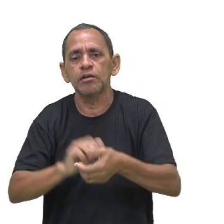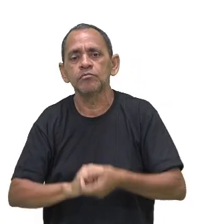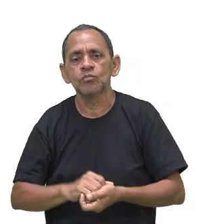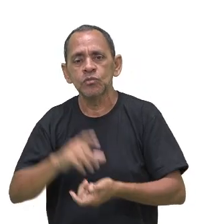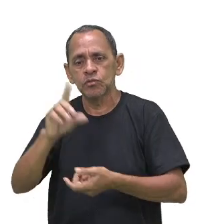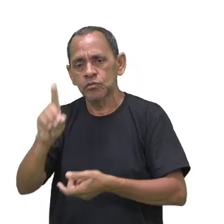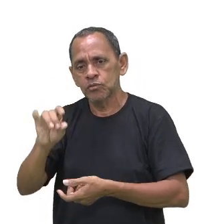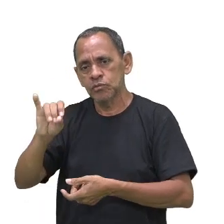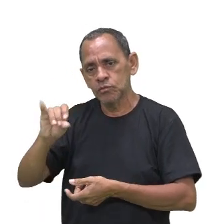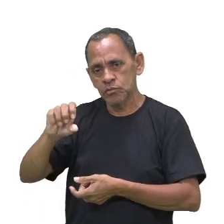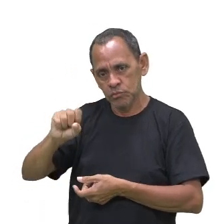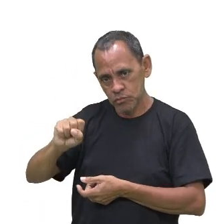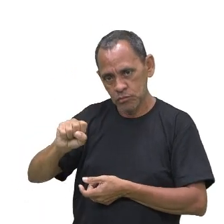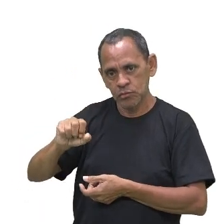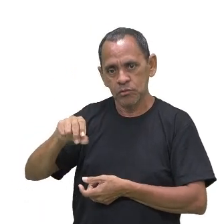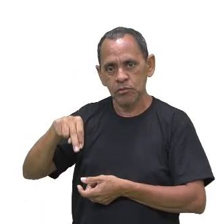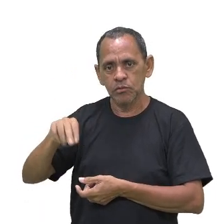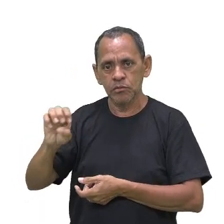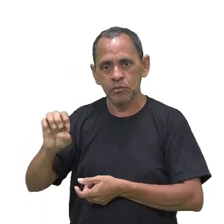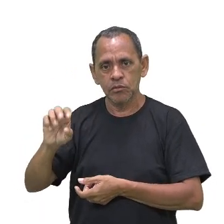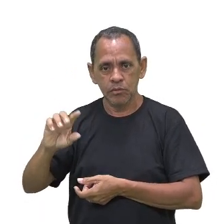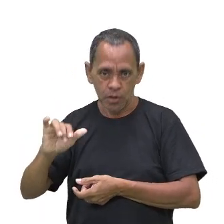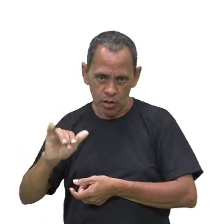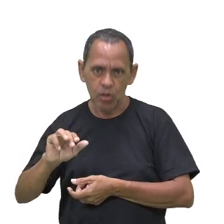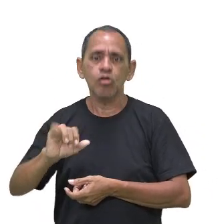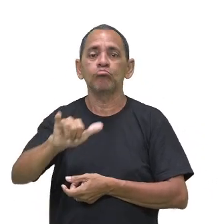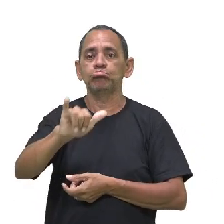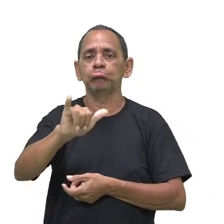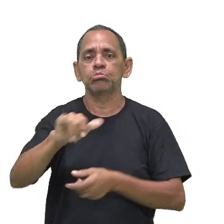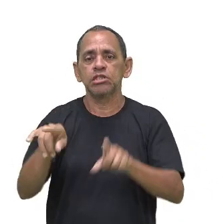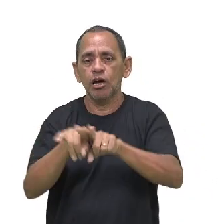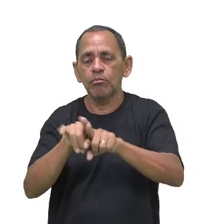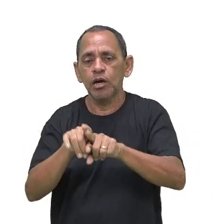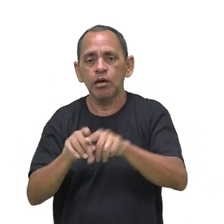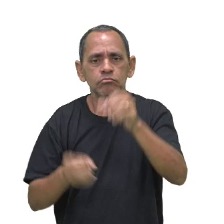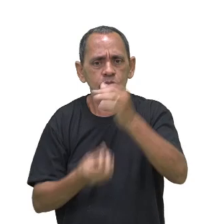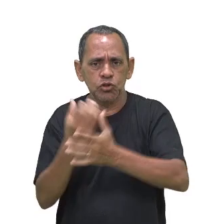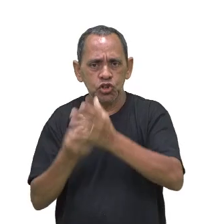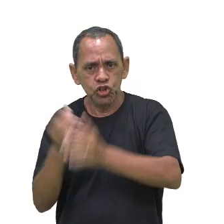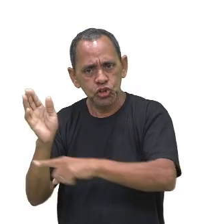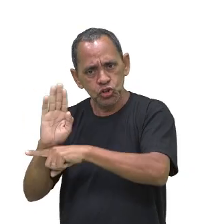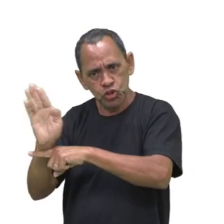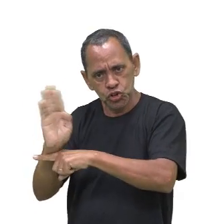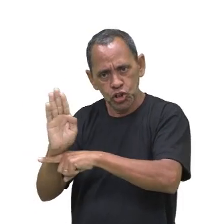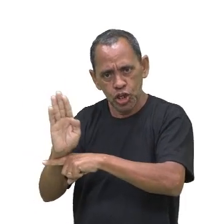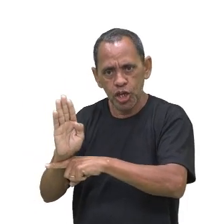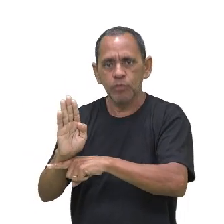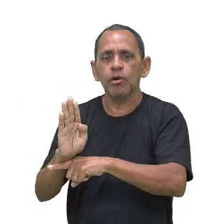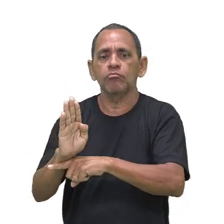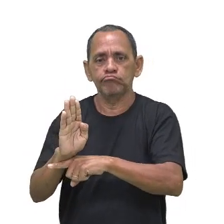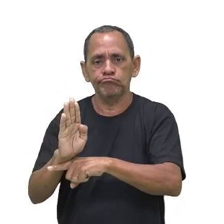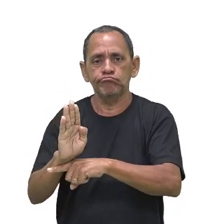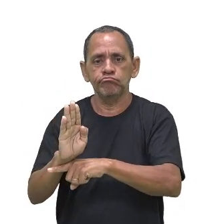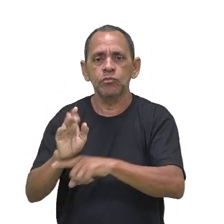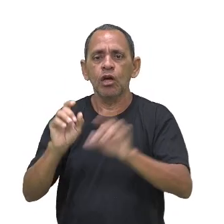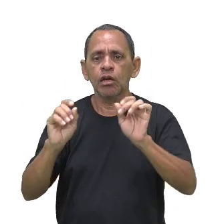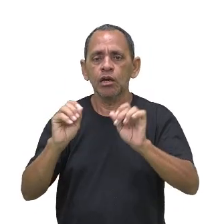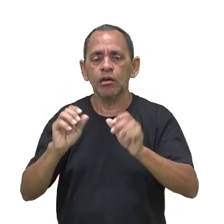vão produzir cinema para exatamente, não no